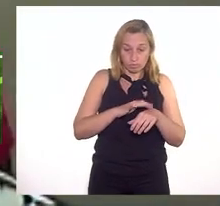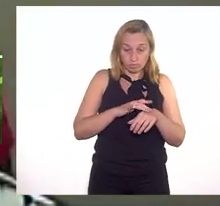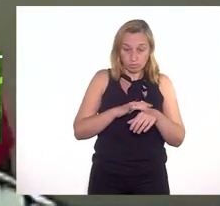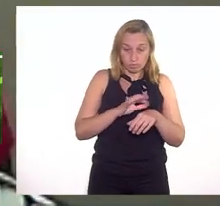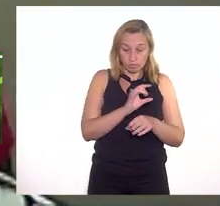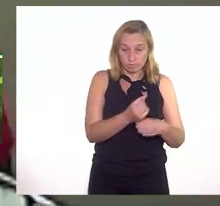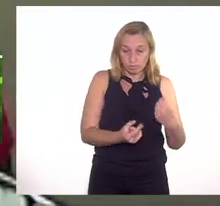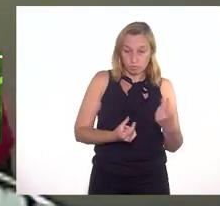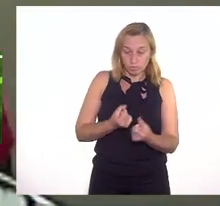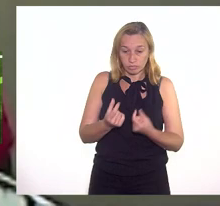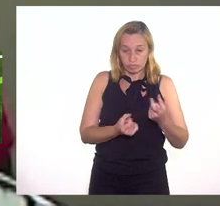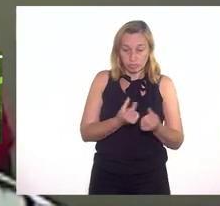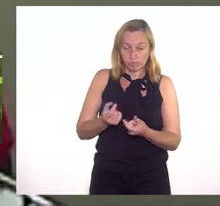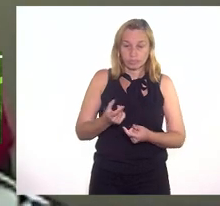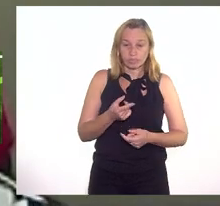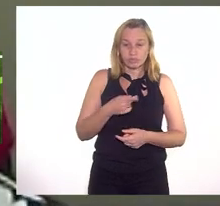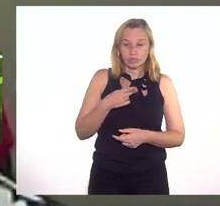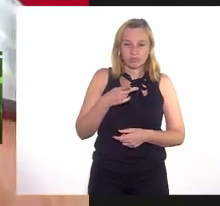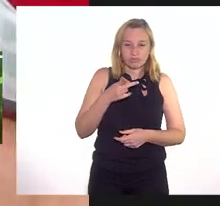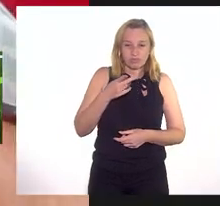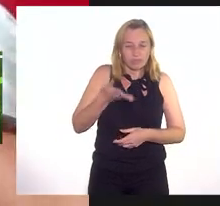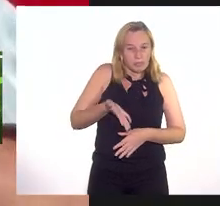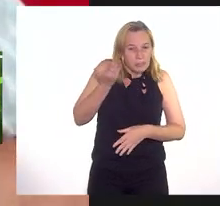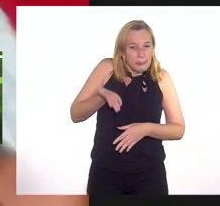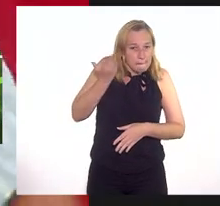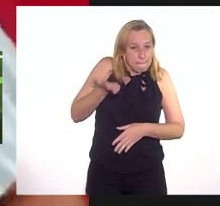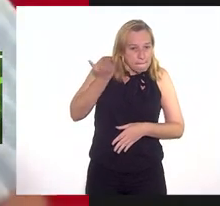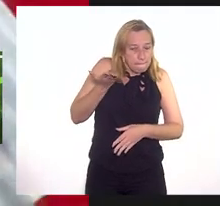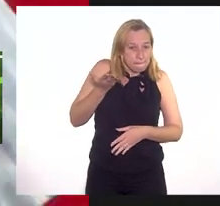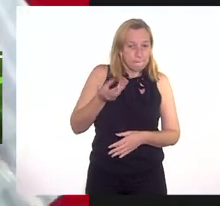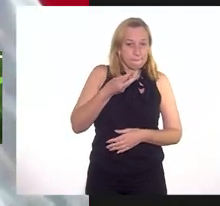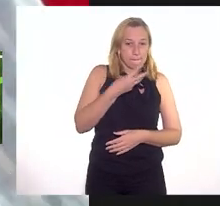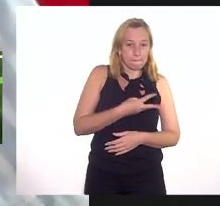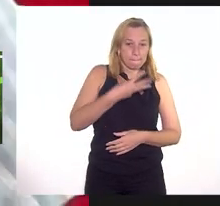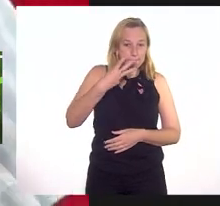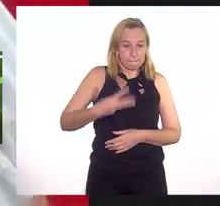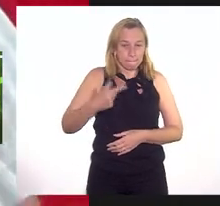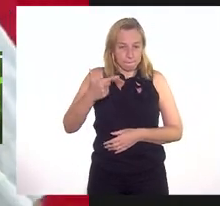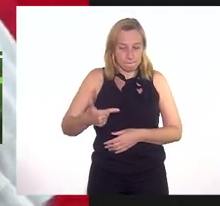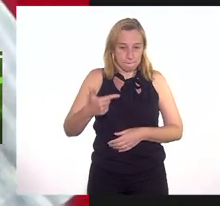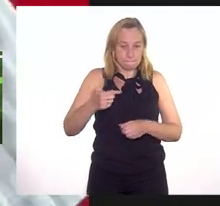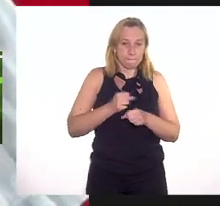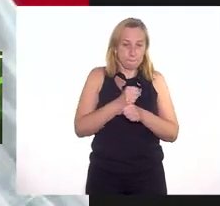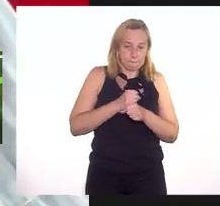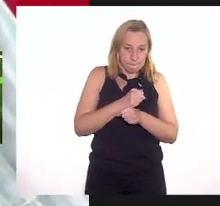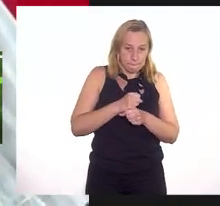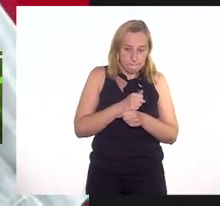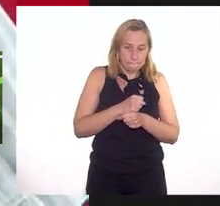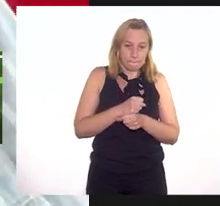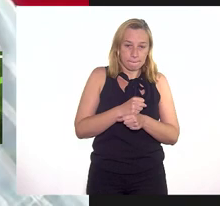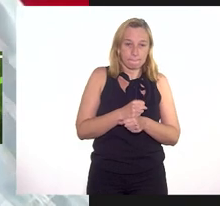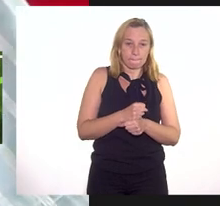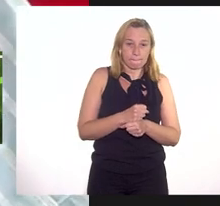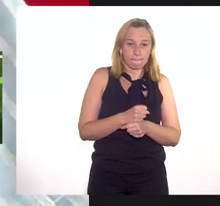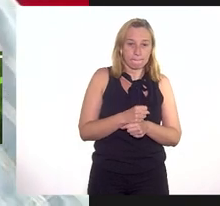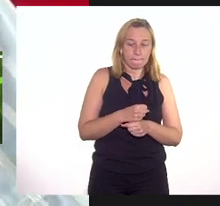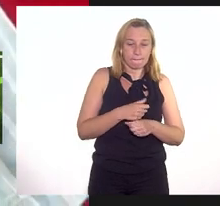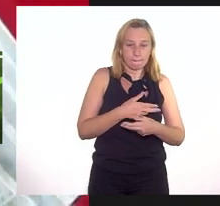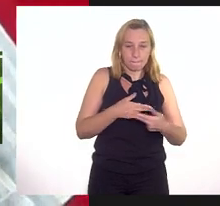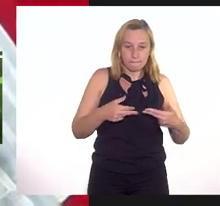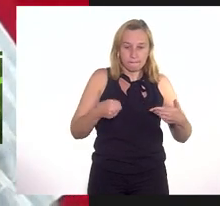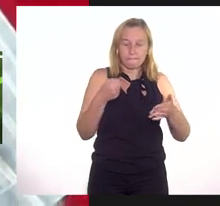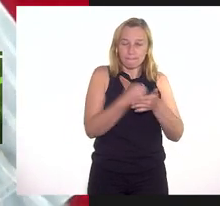mais alto, por favor, que está muito baixo. Está completando 32 anos, né? Então tem muita sucessão aqui que tem muito caminho,